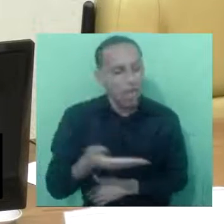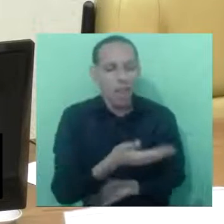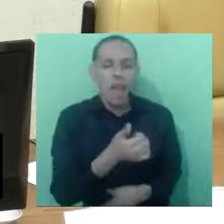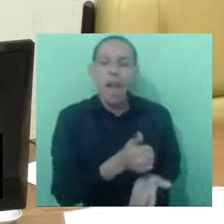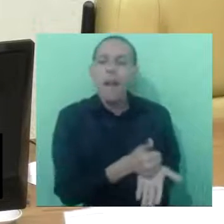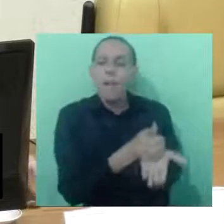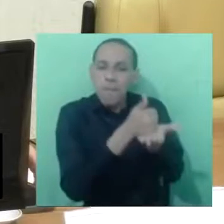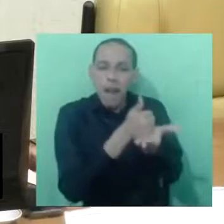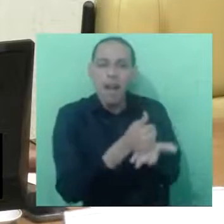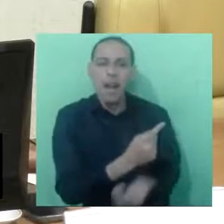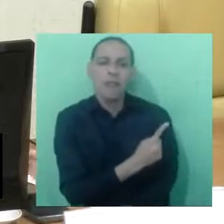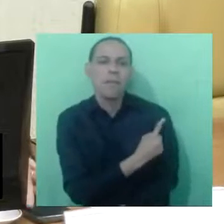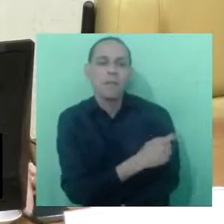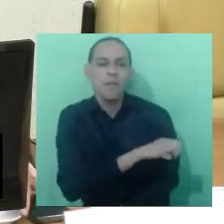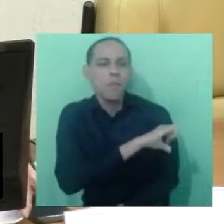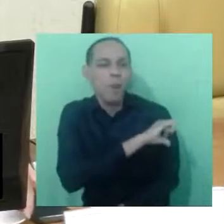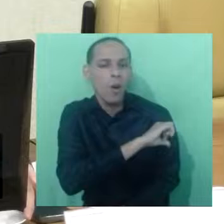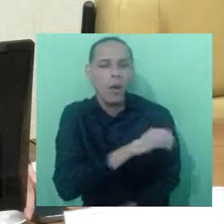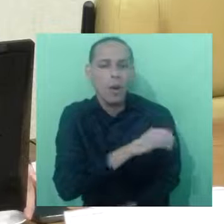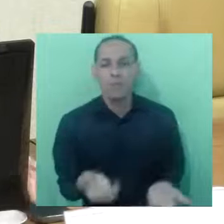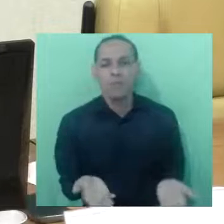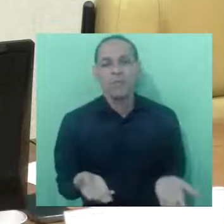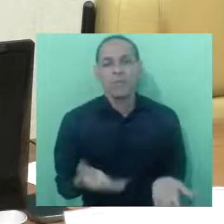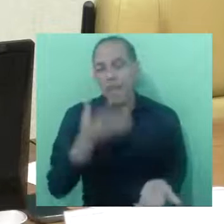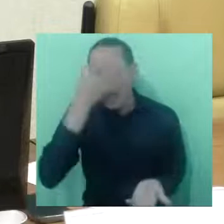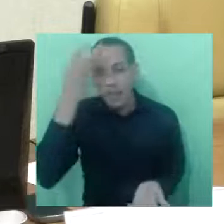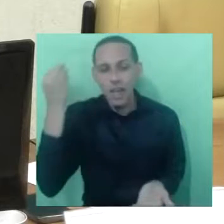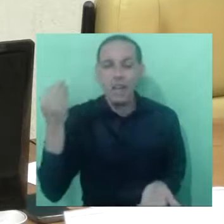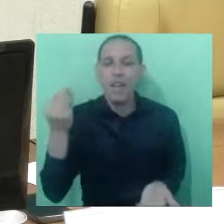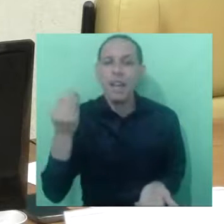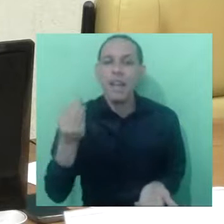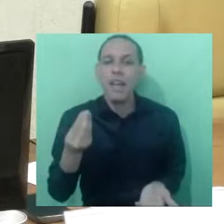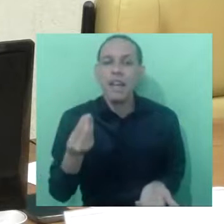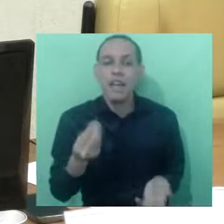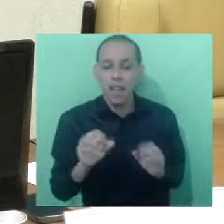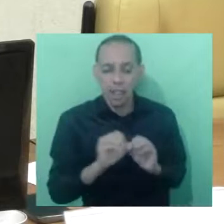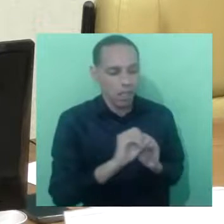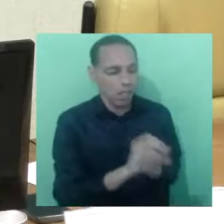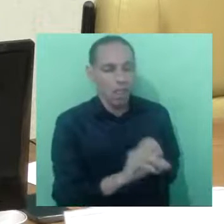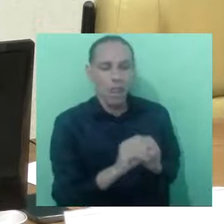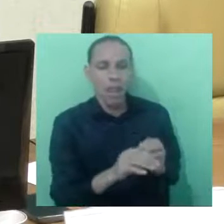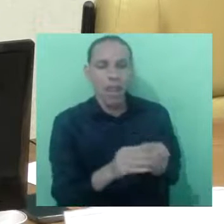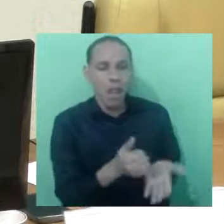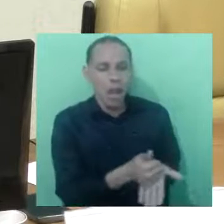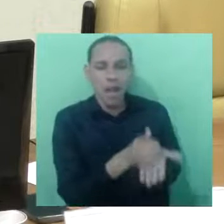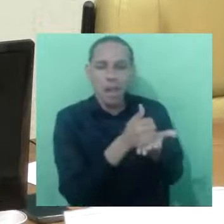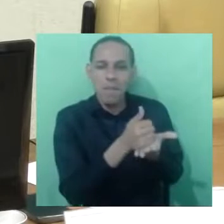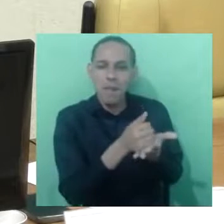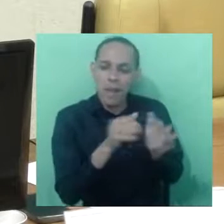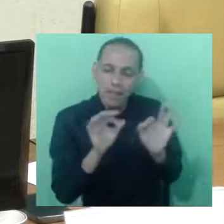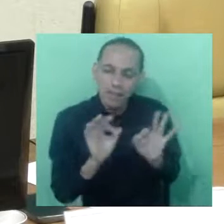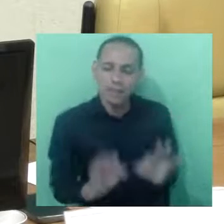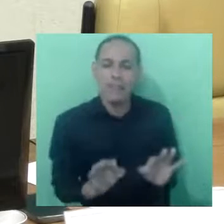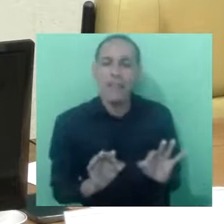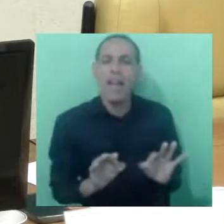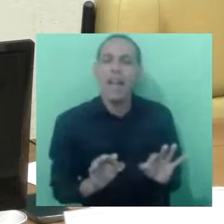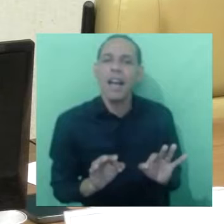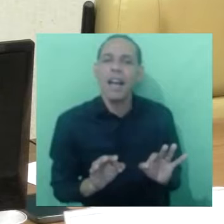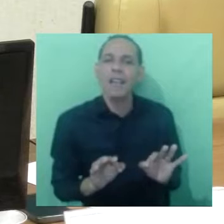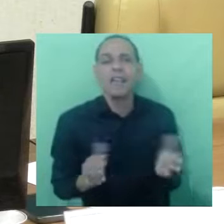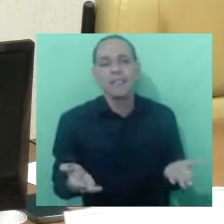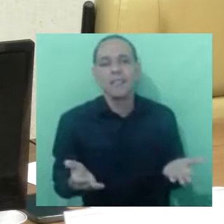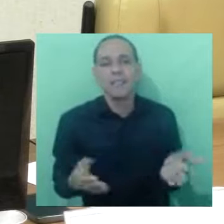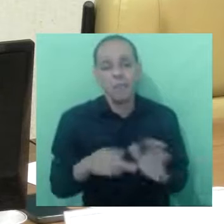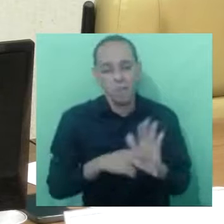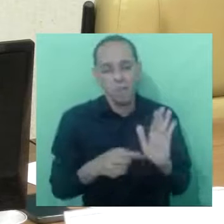base do Ensino Fundamental esquecem que você criar uma educação na base de forma adequada e aqui é o encontro do projeto em período integral